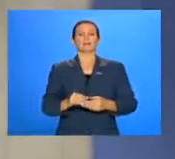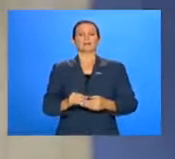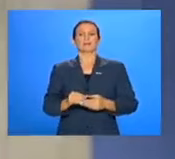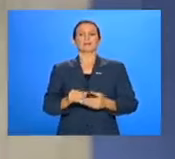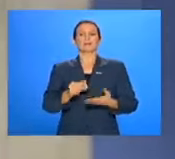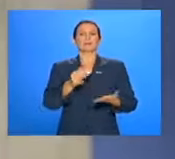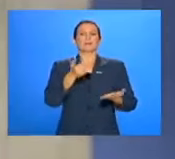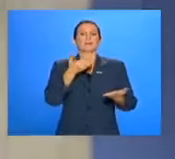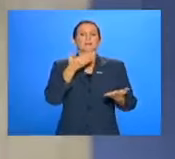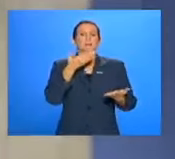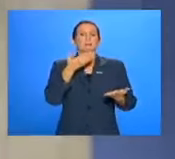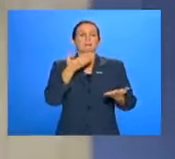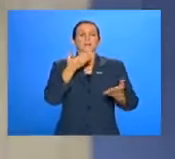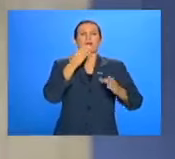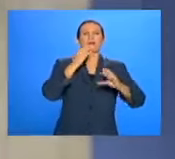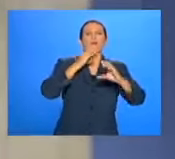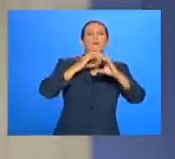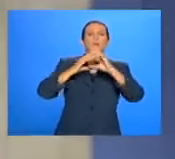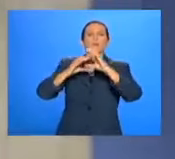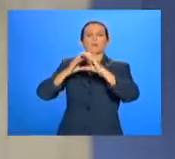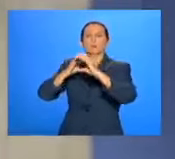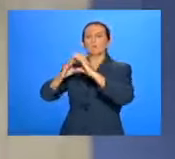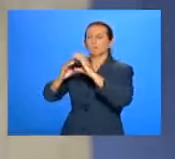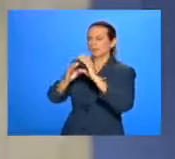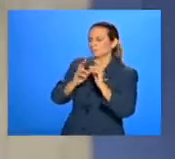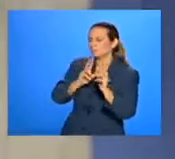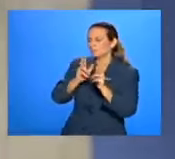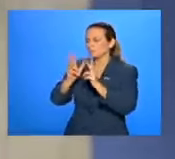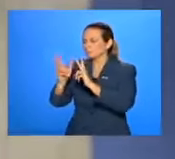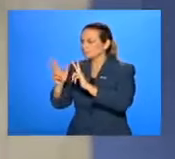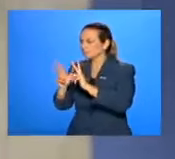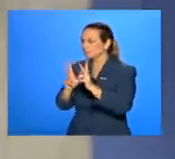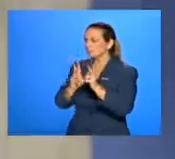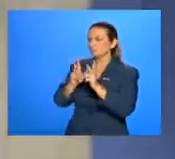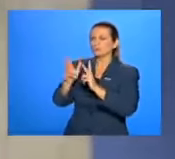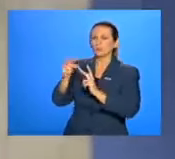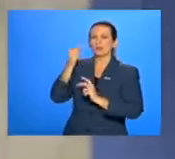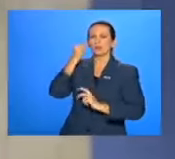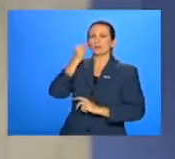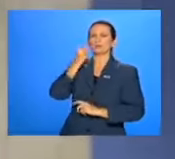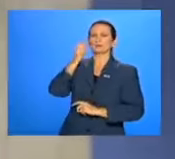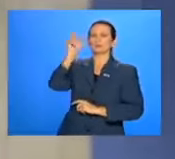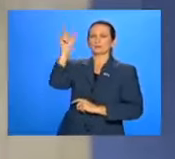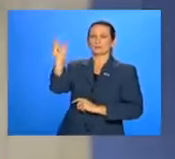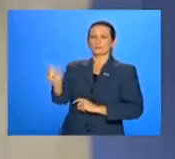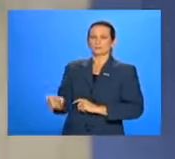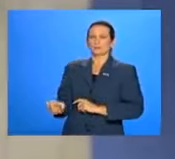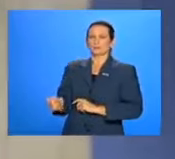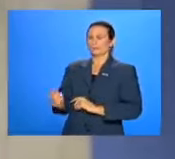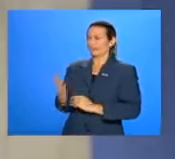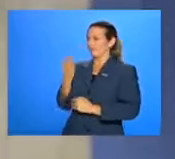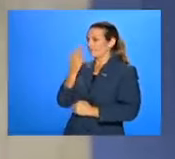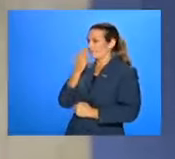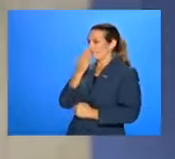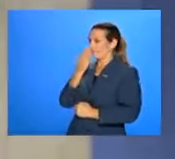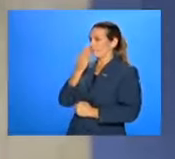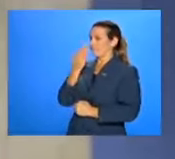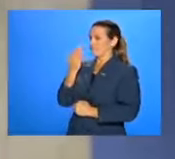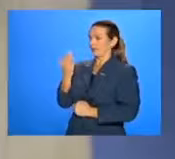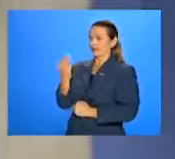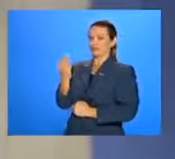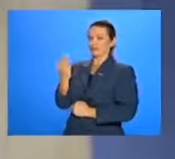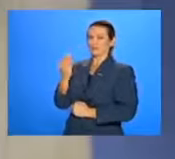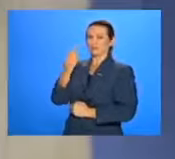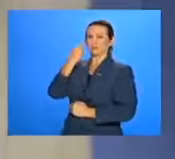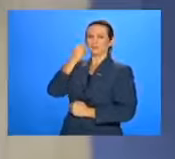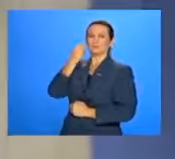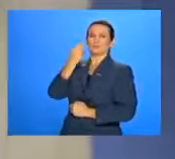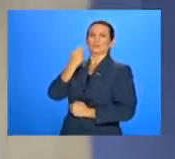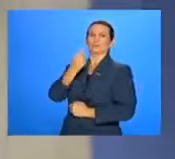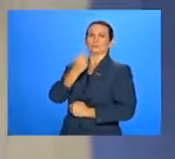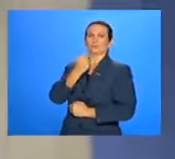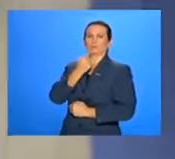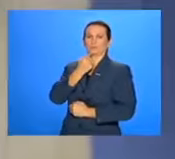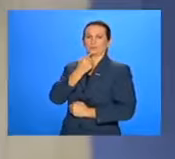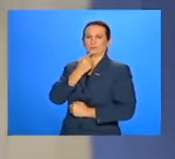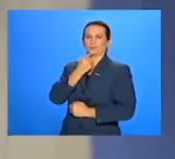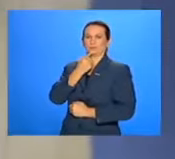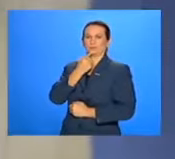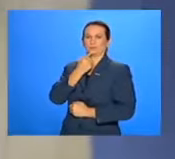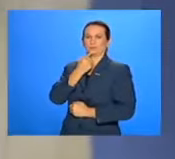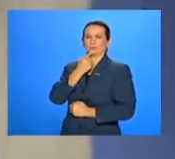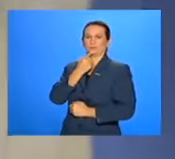numa comunicação com o surdo, ele precisa estar de frente para o surdo, de frente para quem